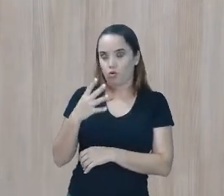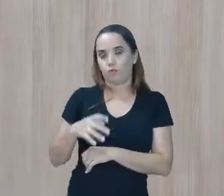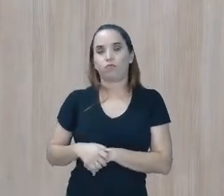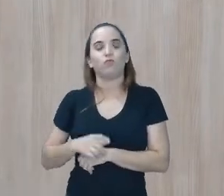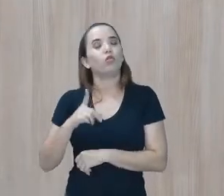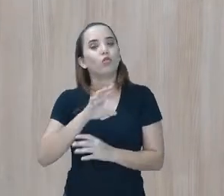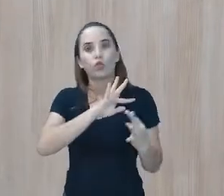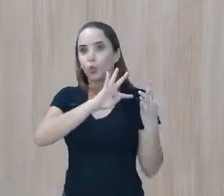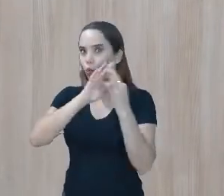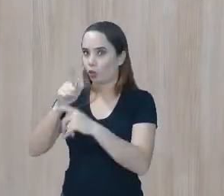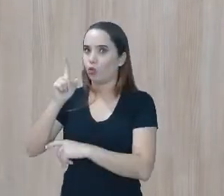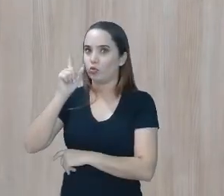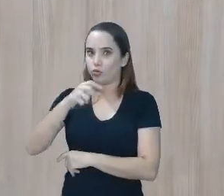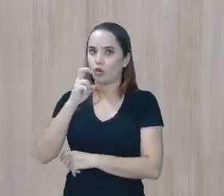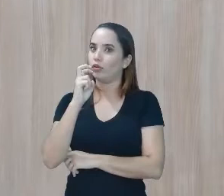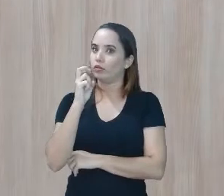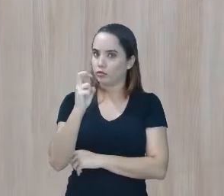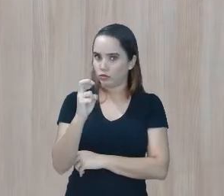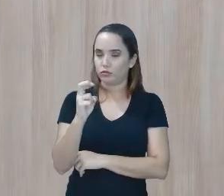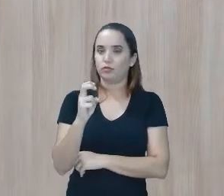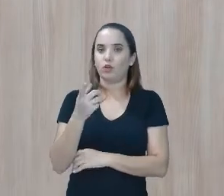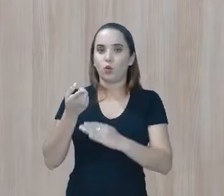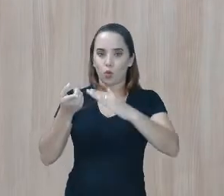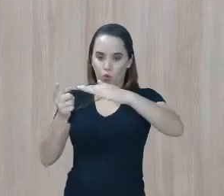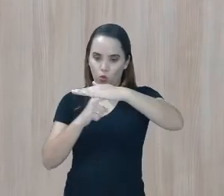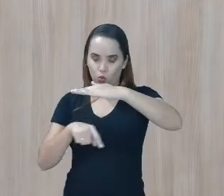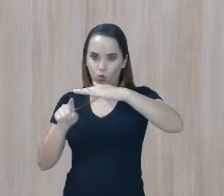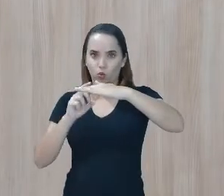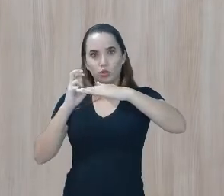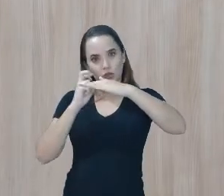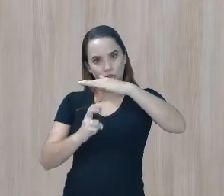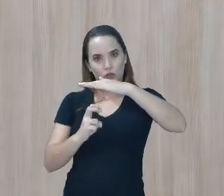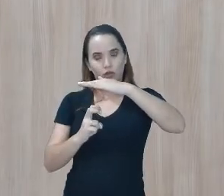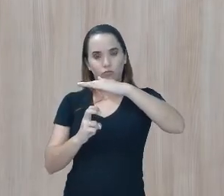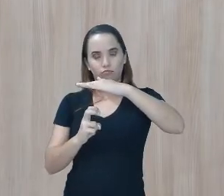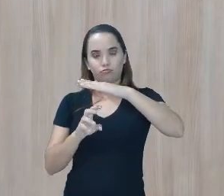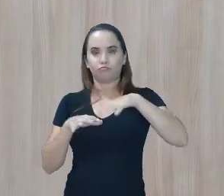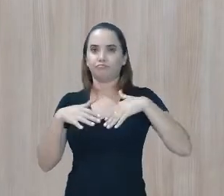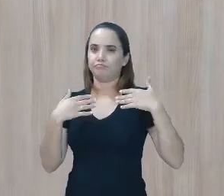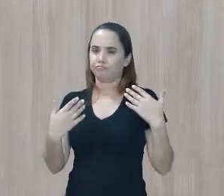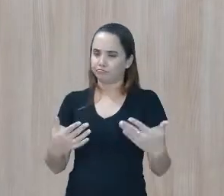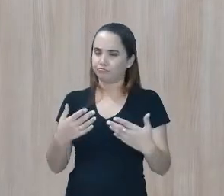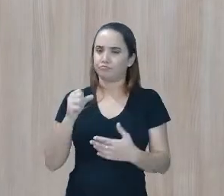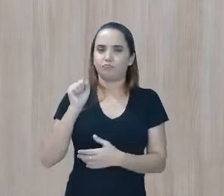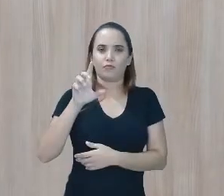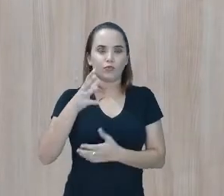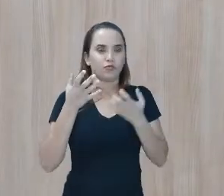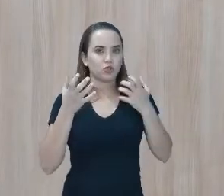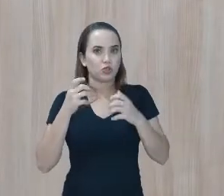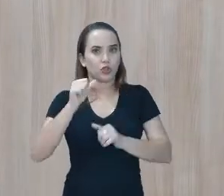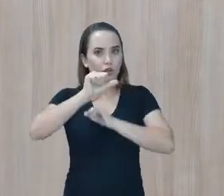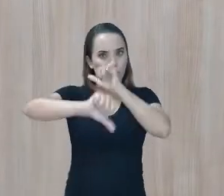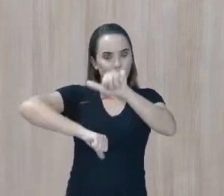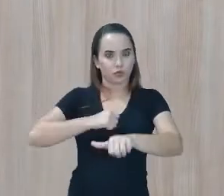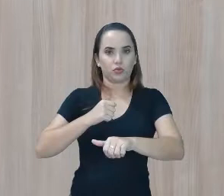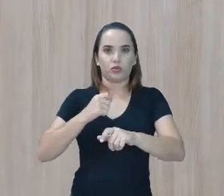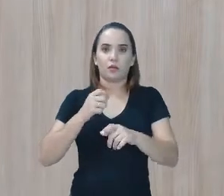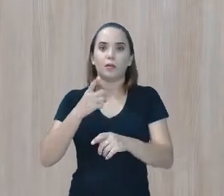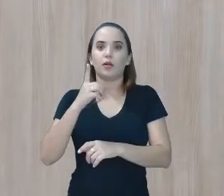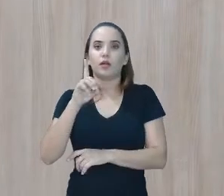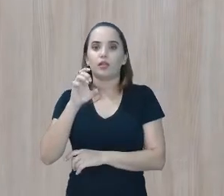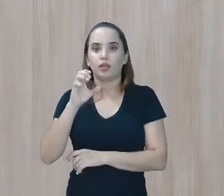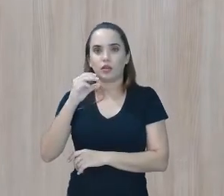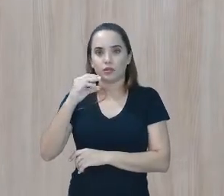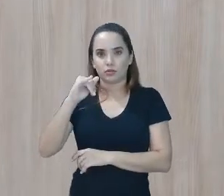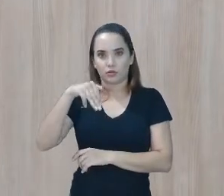elas têm o número de baixo, ou seja, o denominador 5. Então, para você transformá-la em uma fração